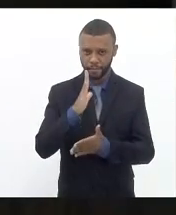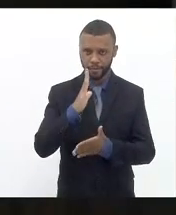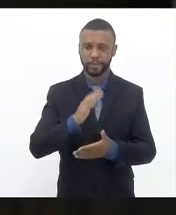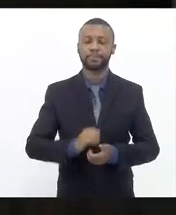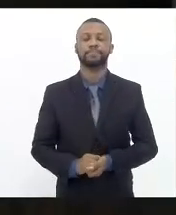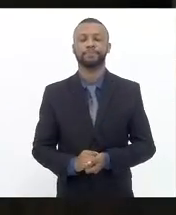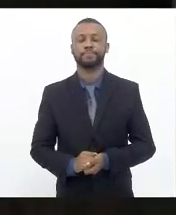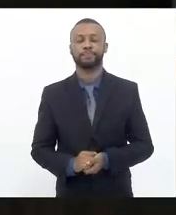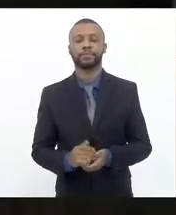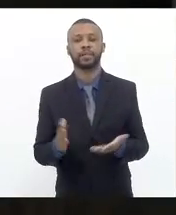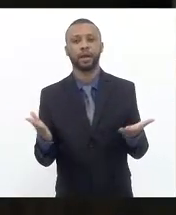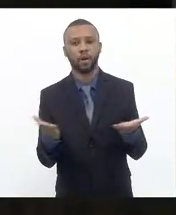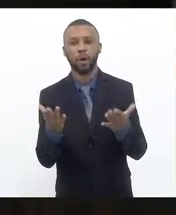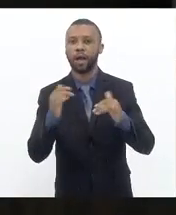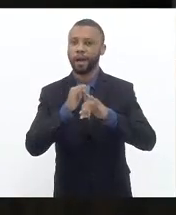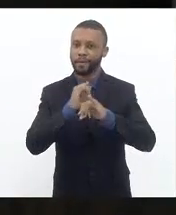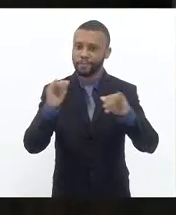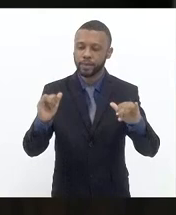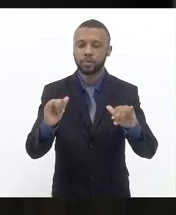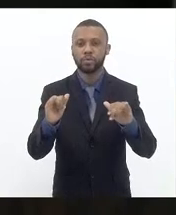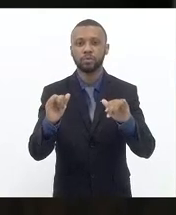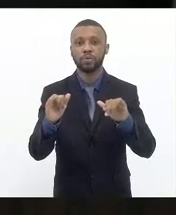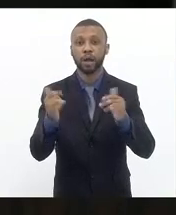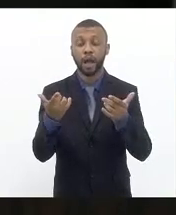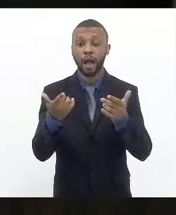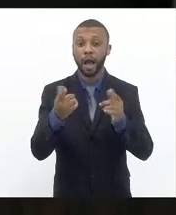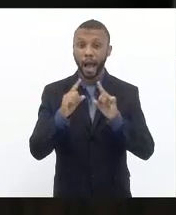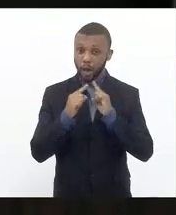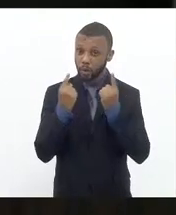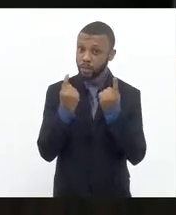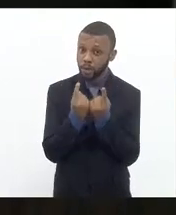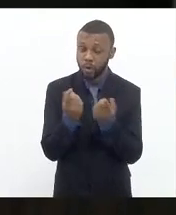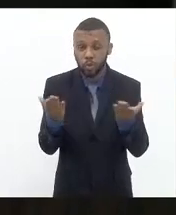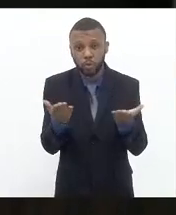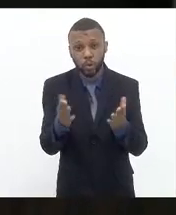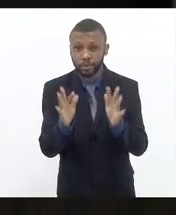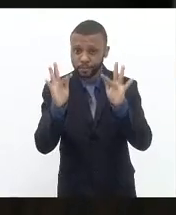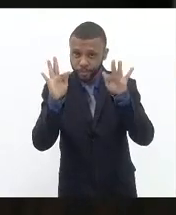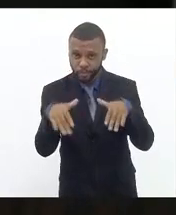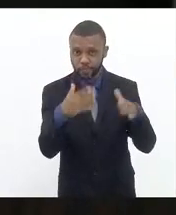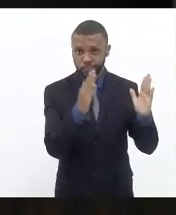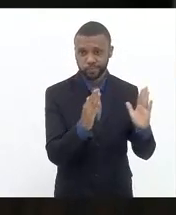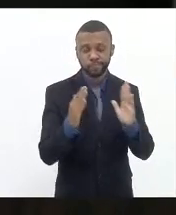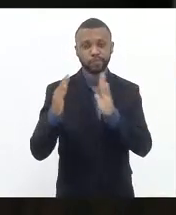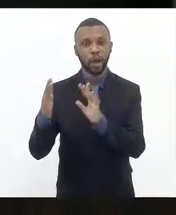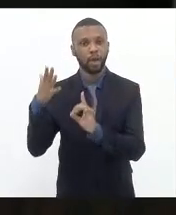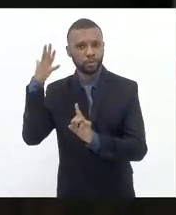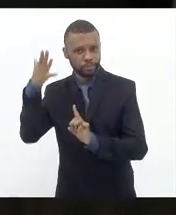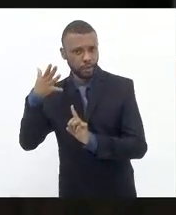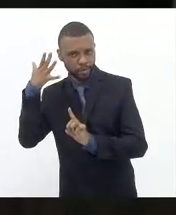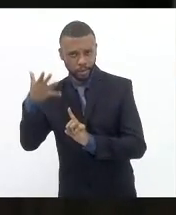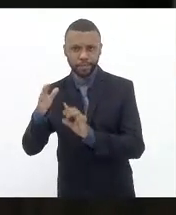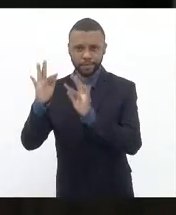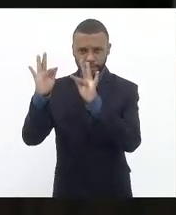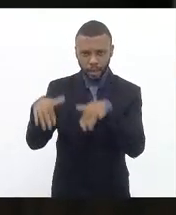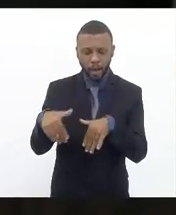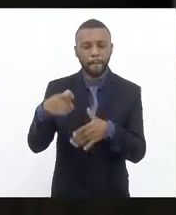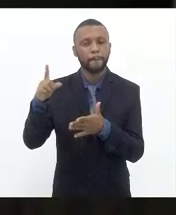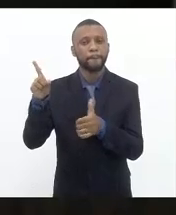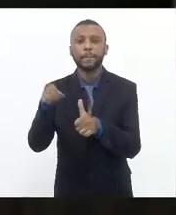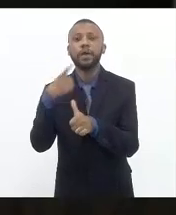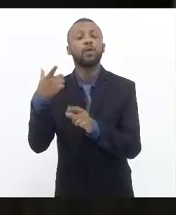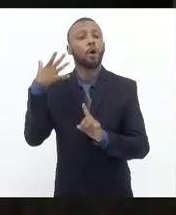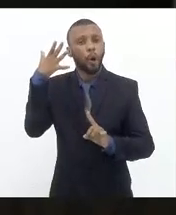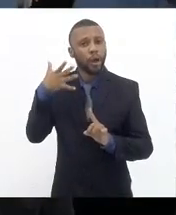Agora sim, está encerrada a ordem do dia, passa-se ao expediente final. Primeiro orador inscrito é o deputado Luiz